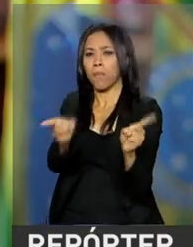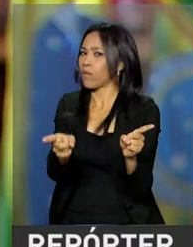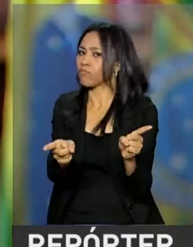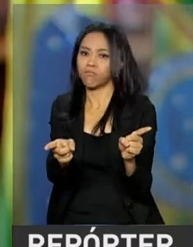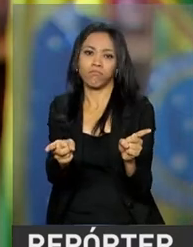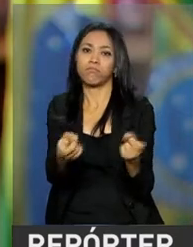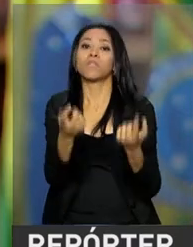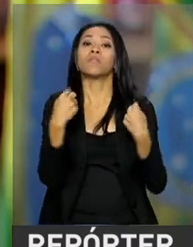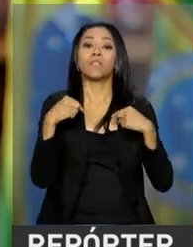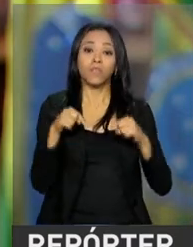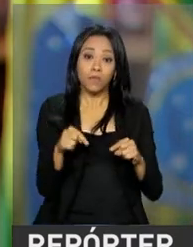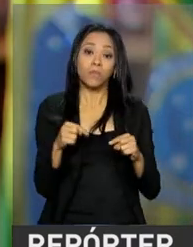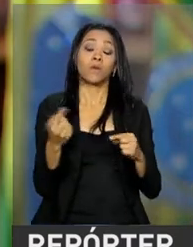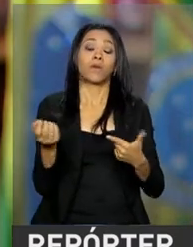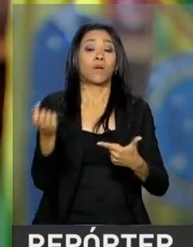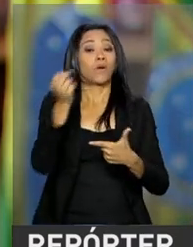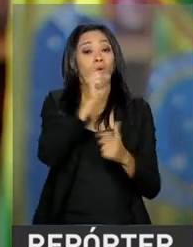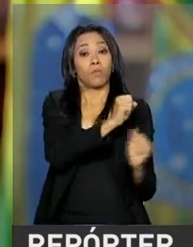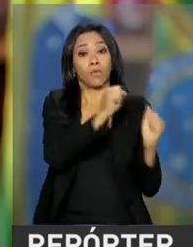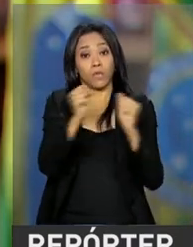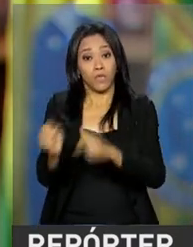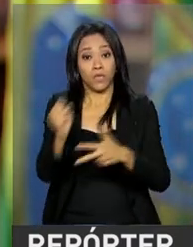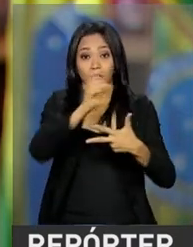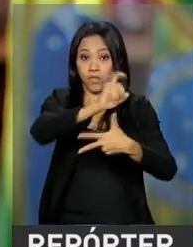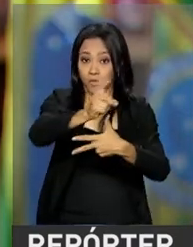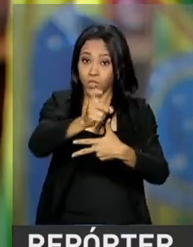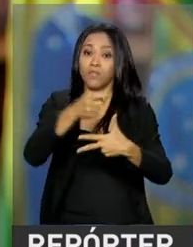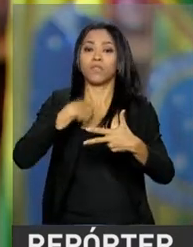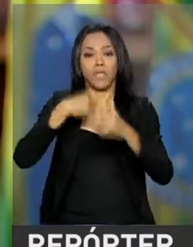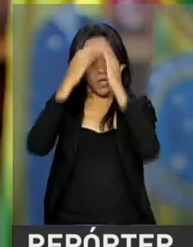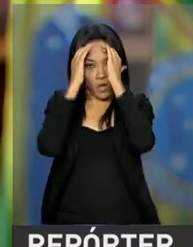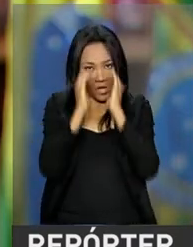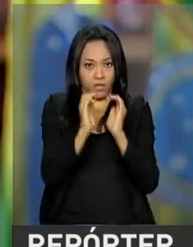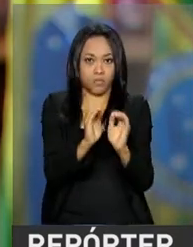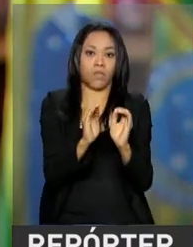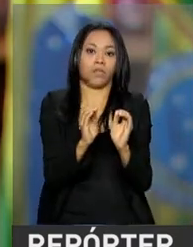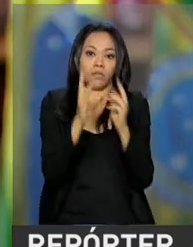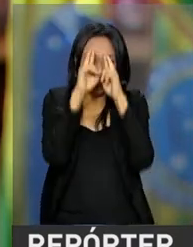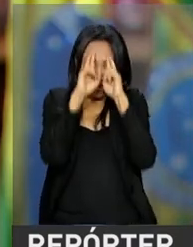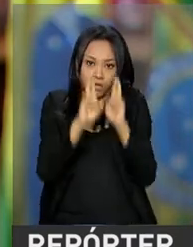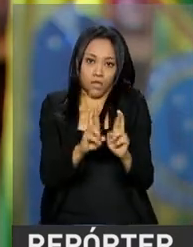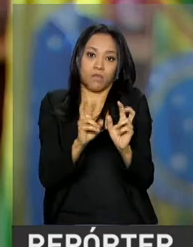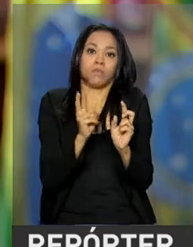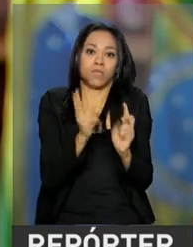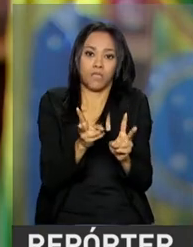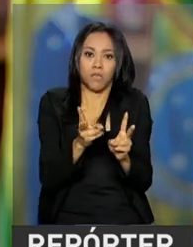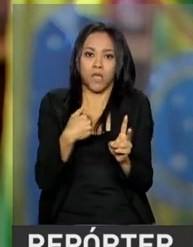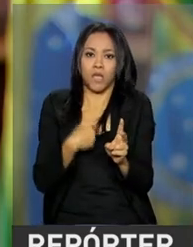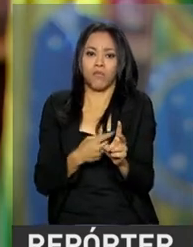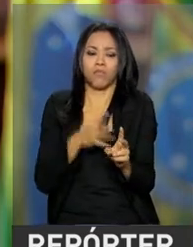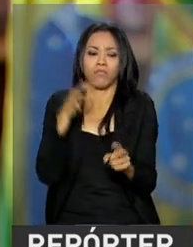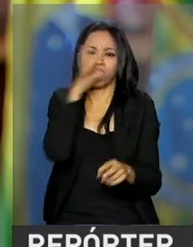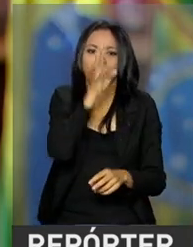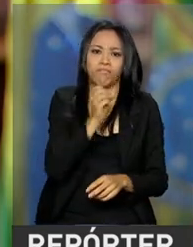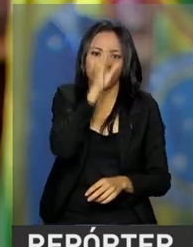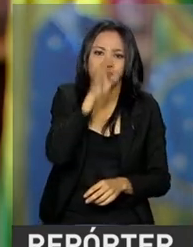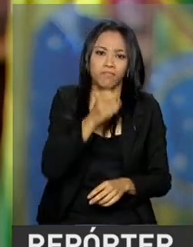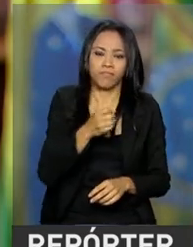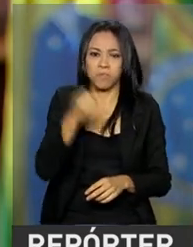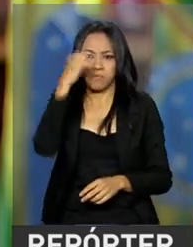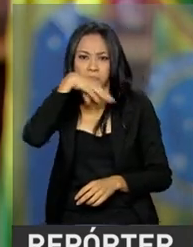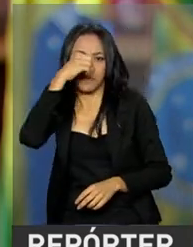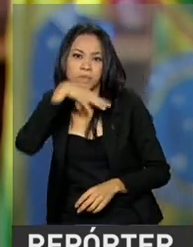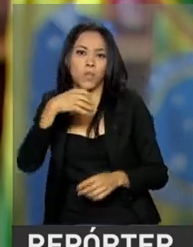o Executivo tem seguido fielmente essa determinação. Não interfiro, nem permito a interferência